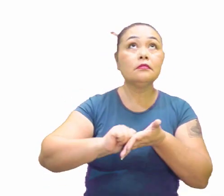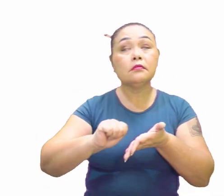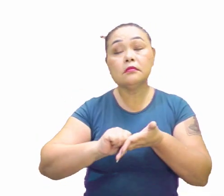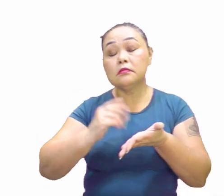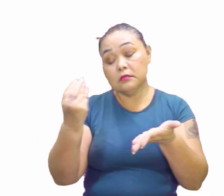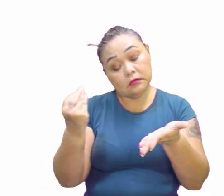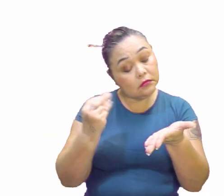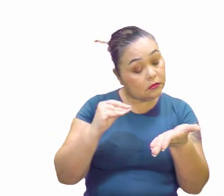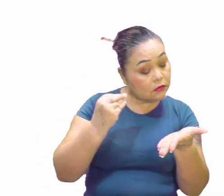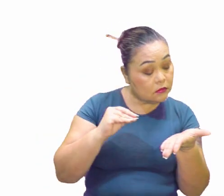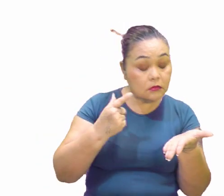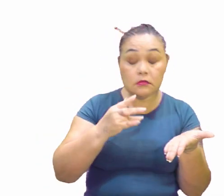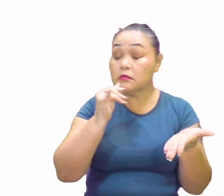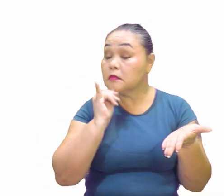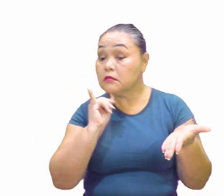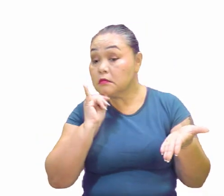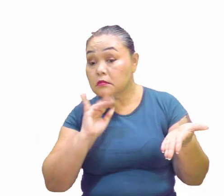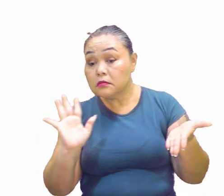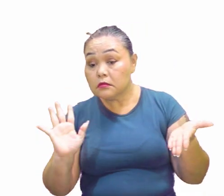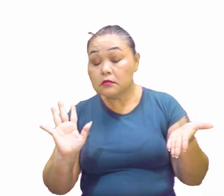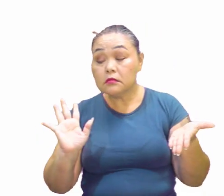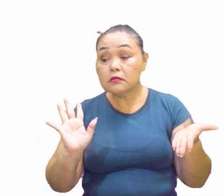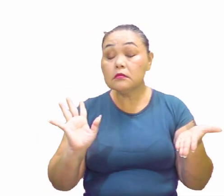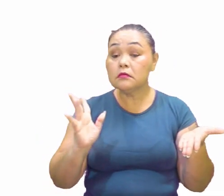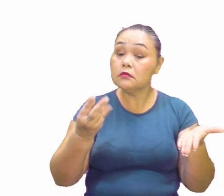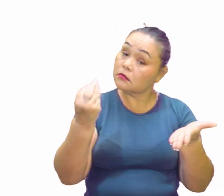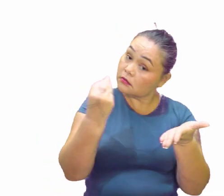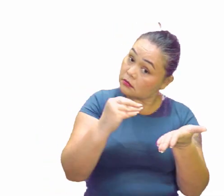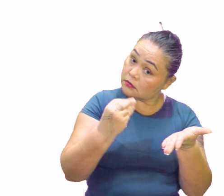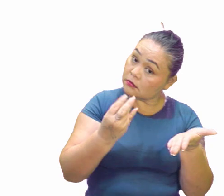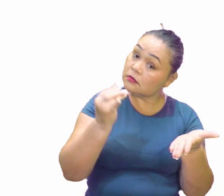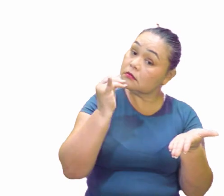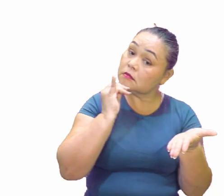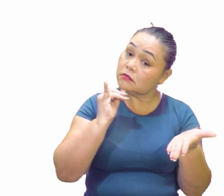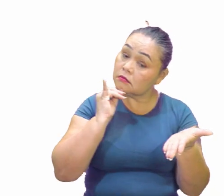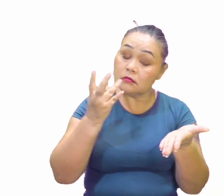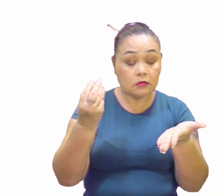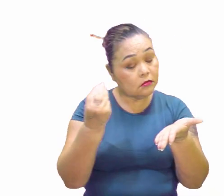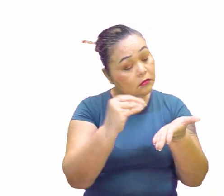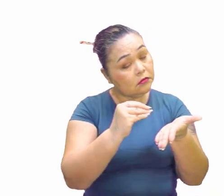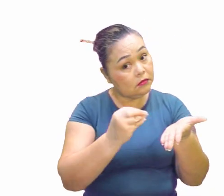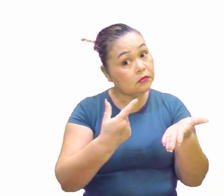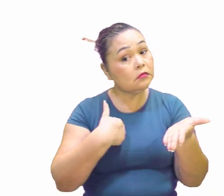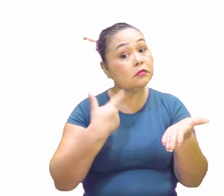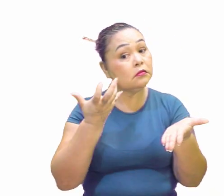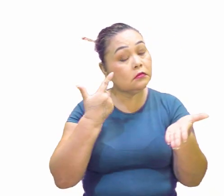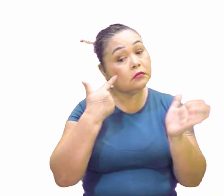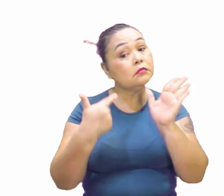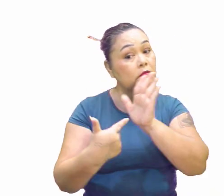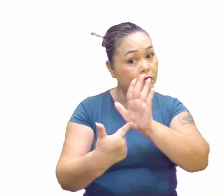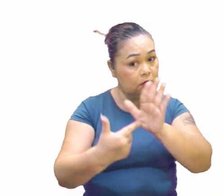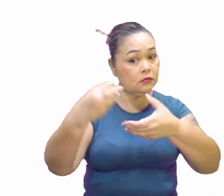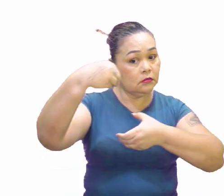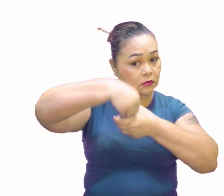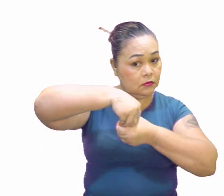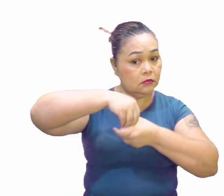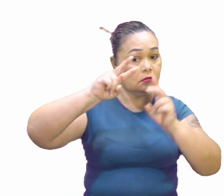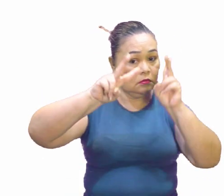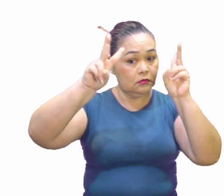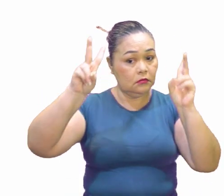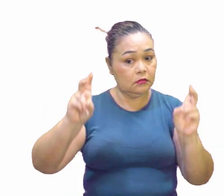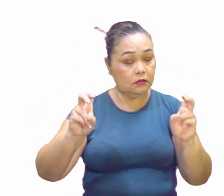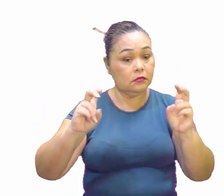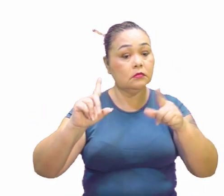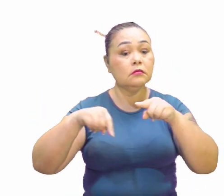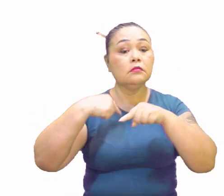vai, coloca. Por exemplo, faz a citação ali, coloca aquele exemplo que você quer mostrar dentro da